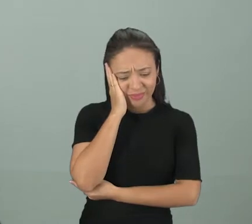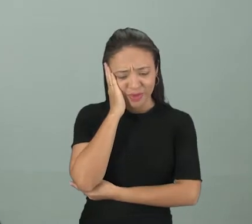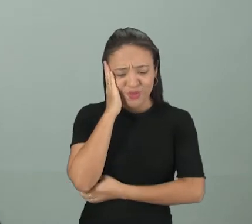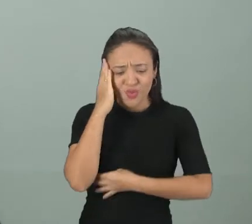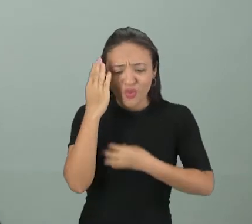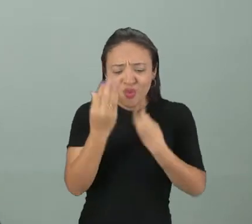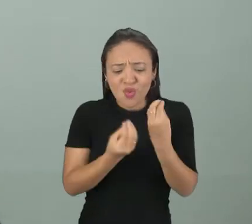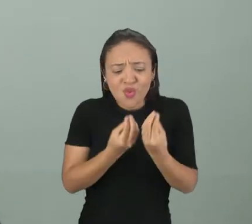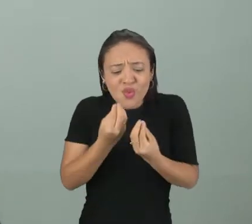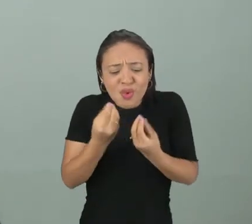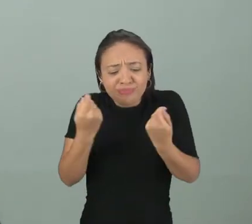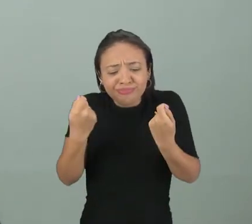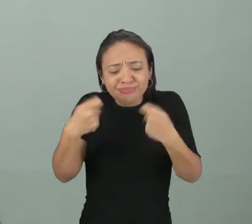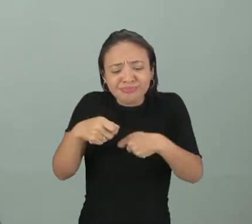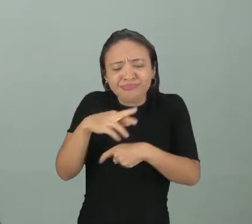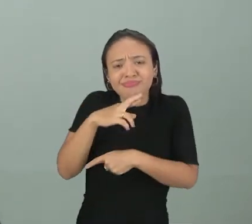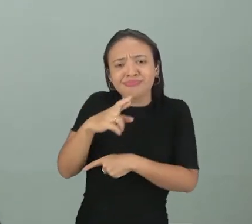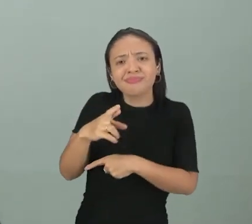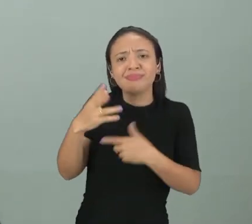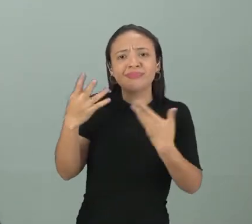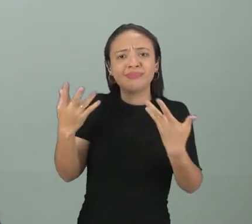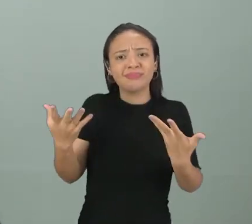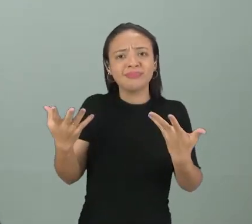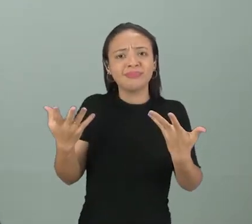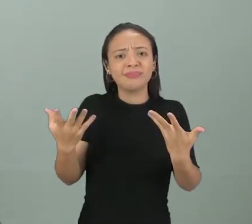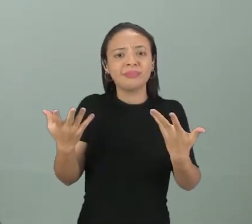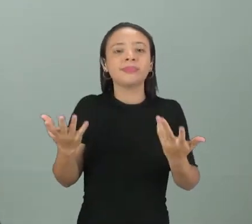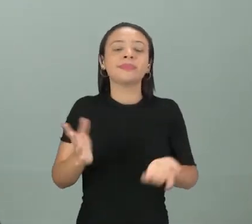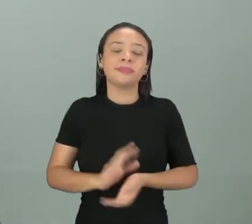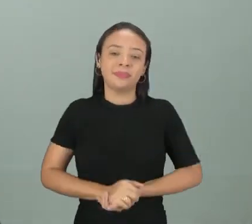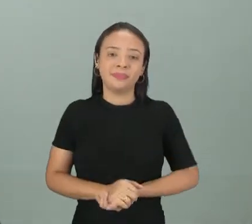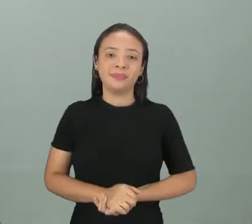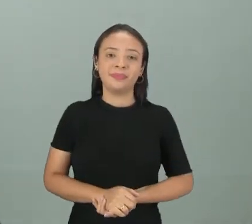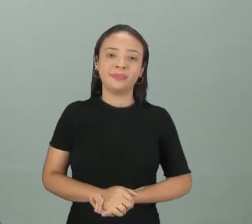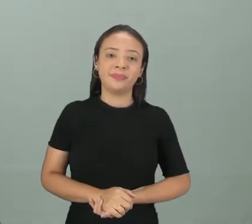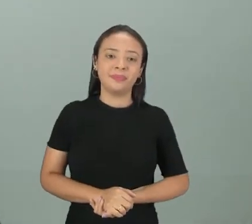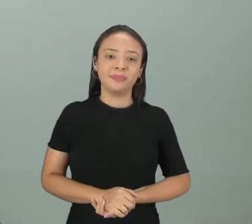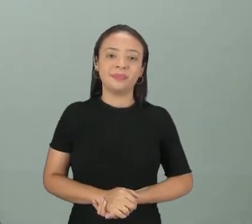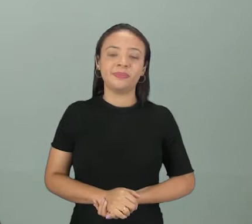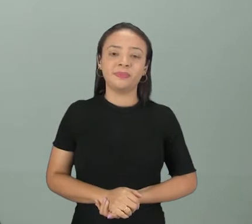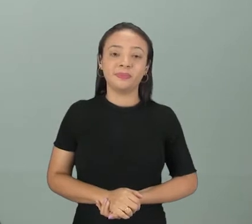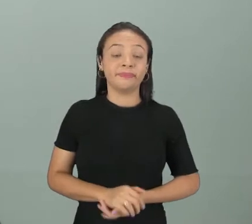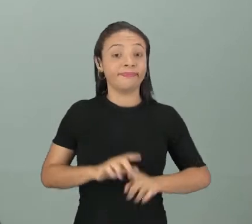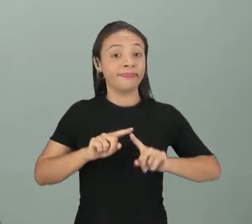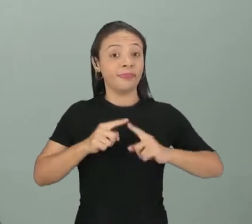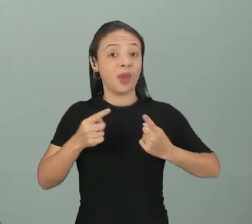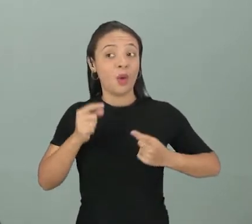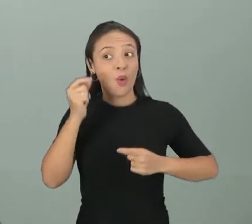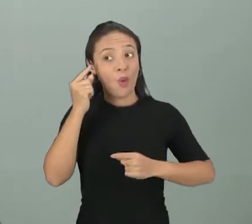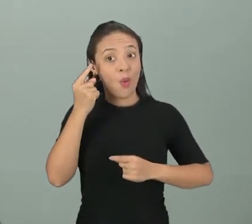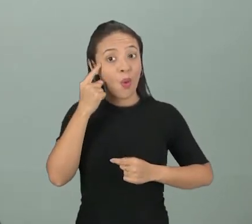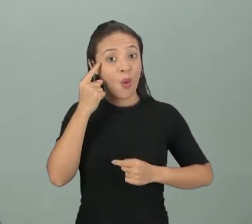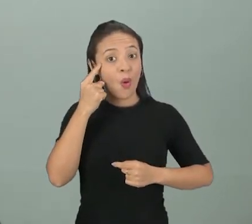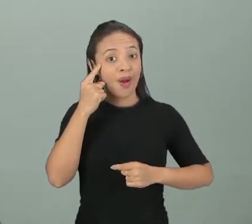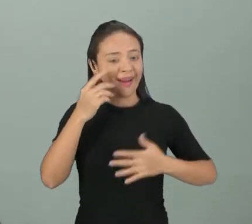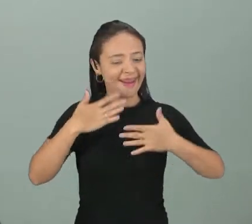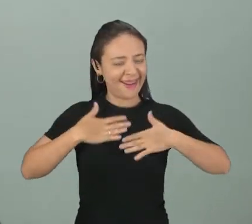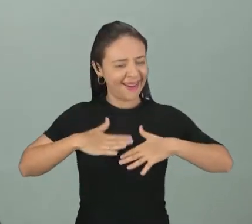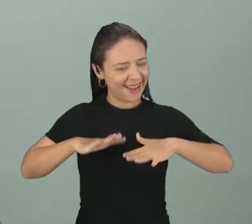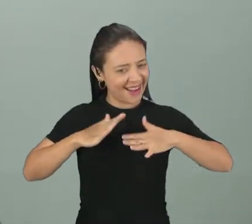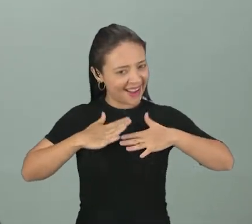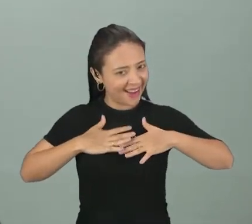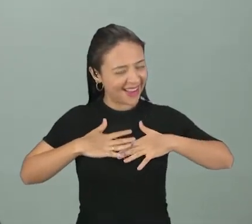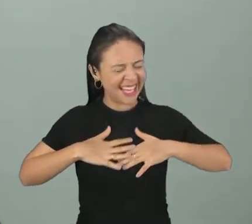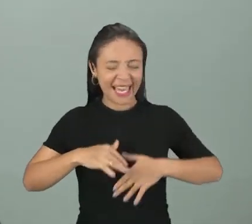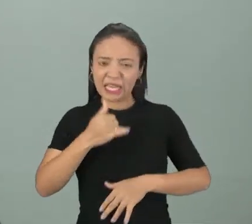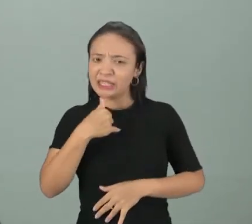pensar de qual forma ele iria responder e solucionar essa questão da professora Raquel mas olha só a Carlinhos Não fica